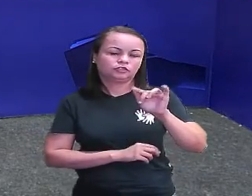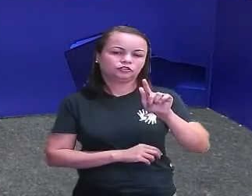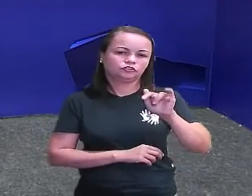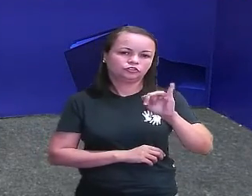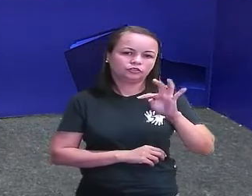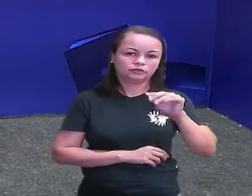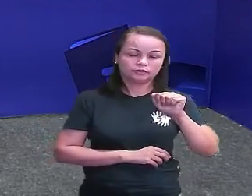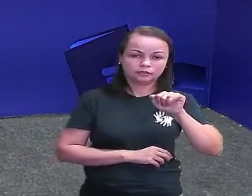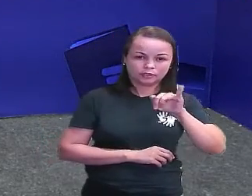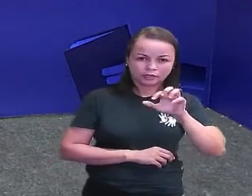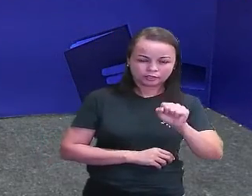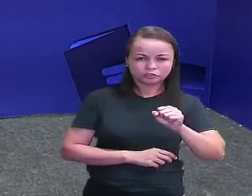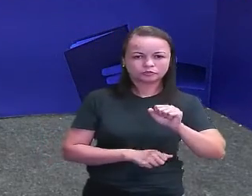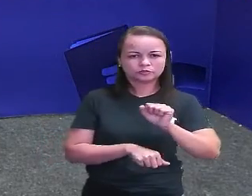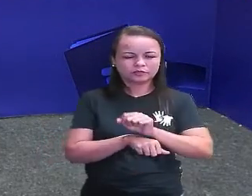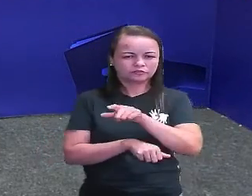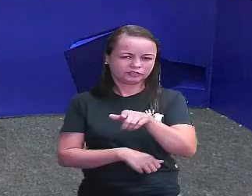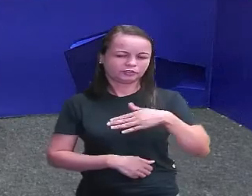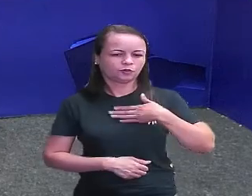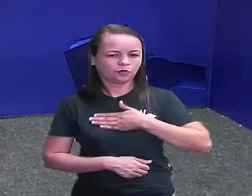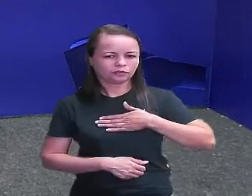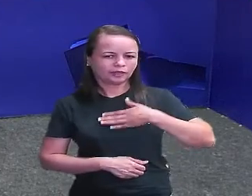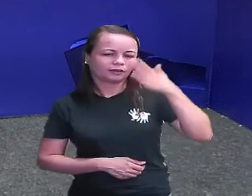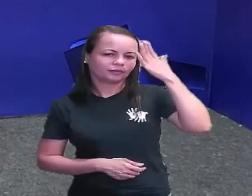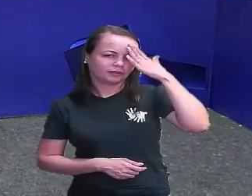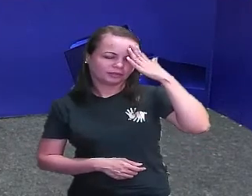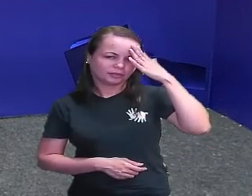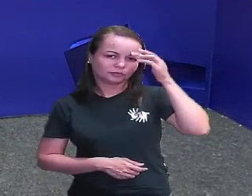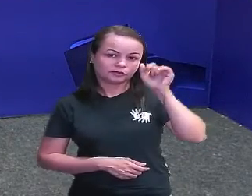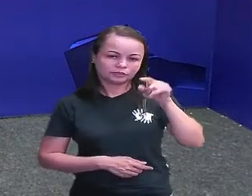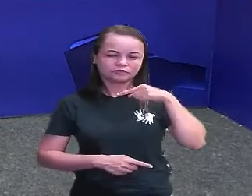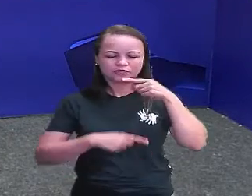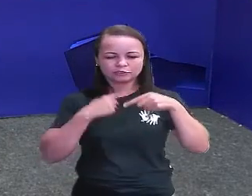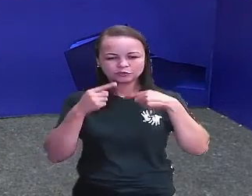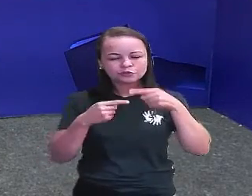vocês tenham gostado, tenham compreendido. E qualquer dúvida,